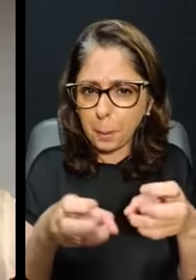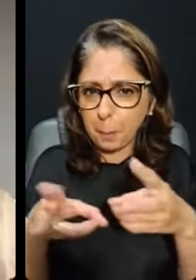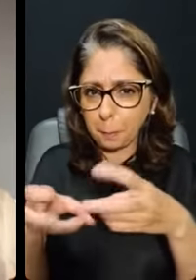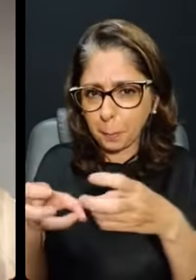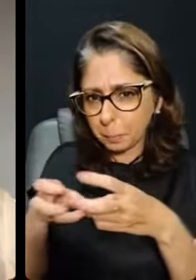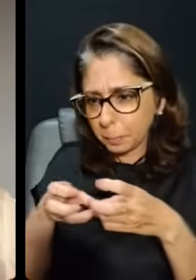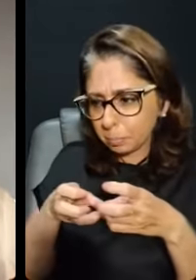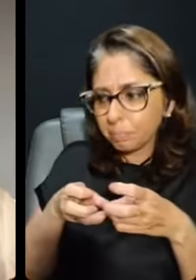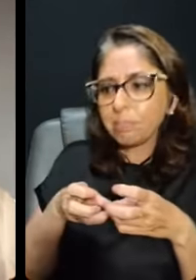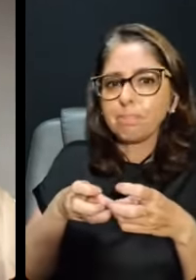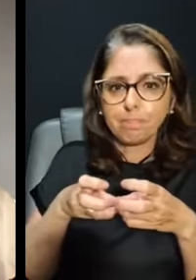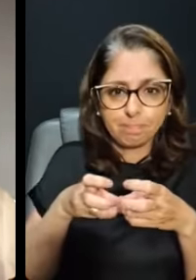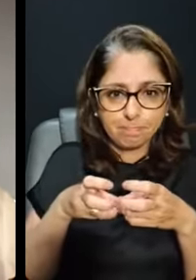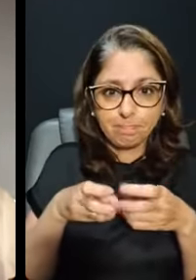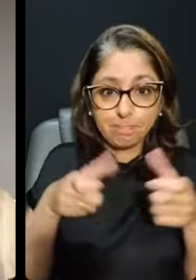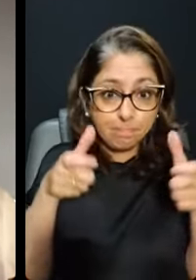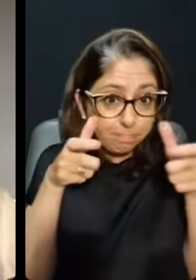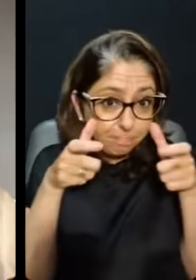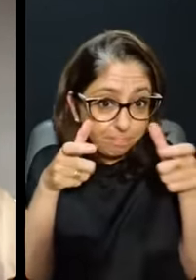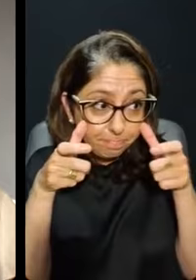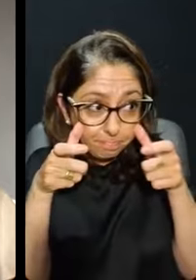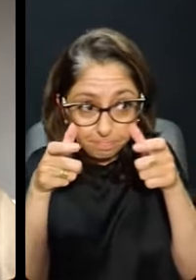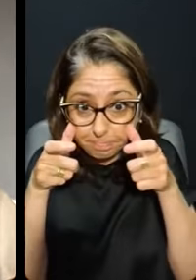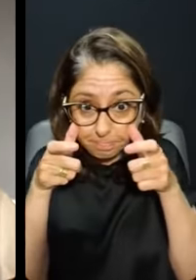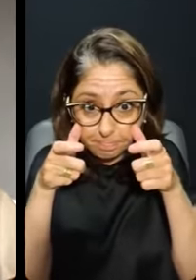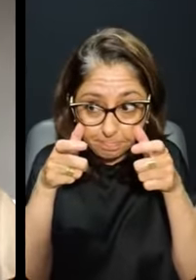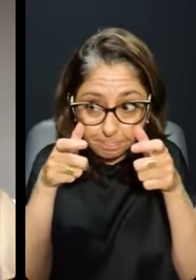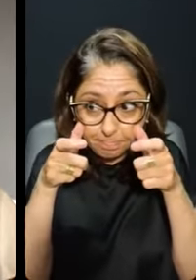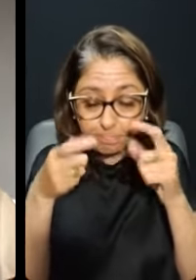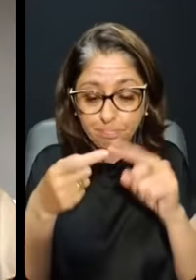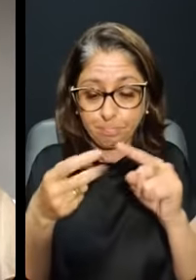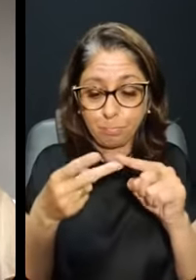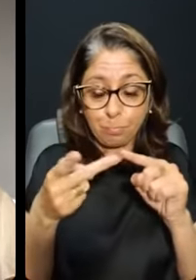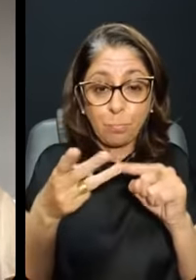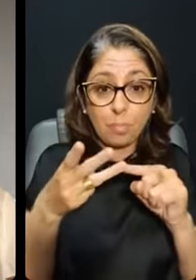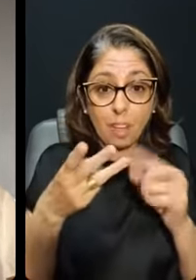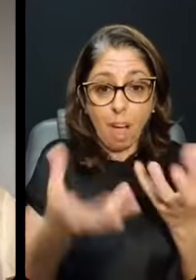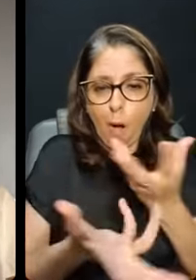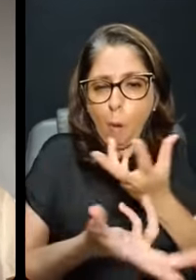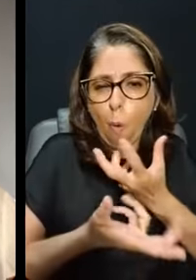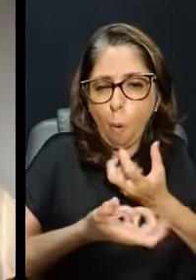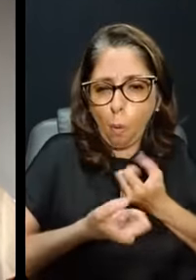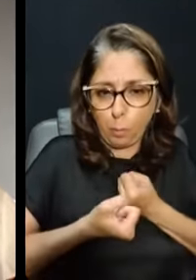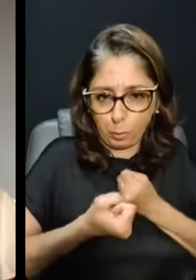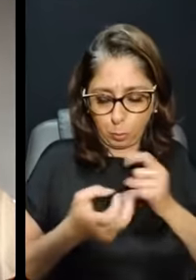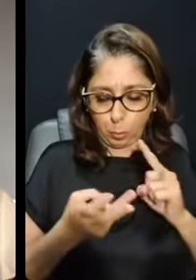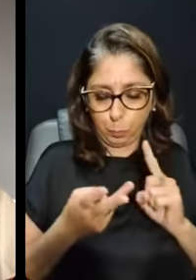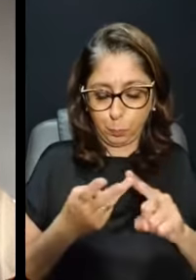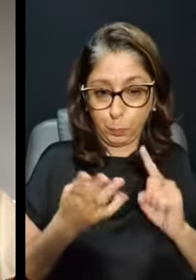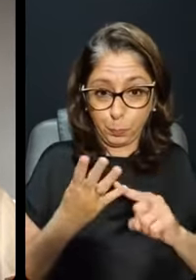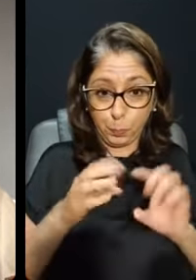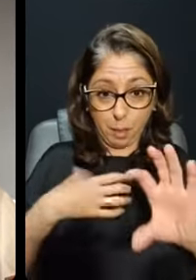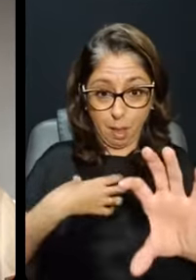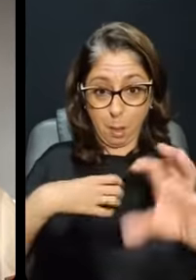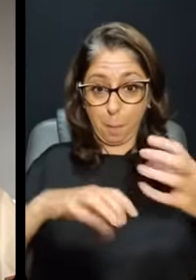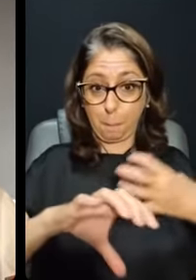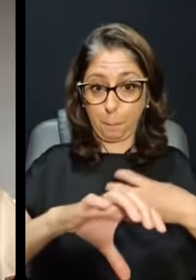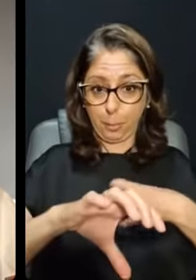ao acolhimento, à empatia e ao afeto. Então,